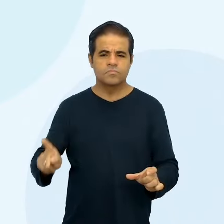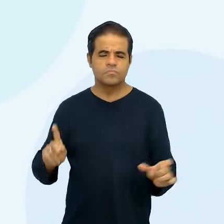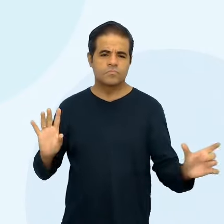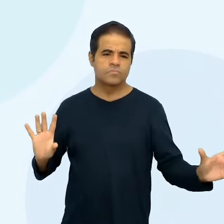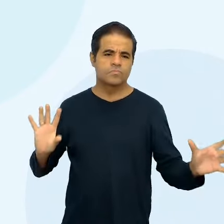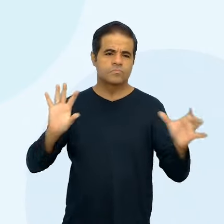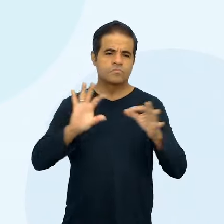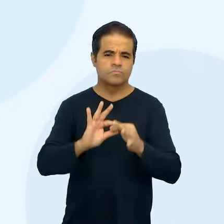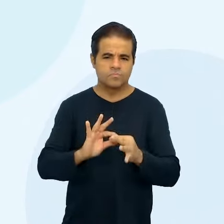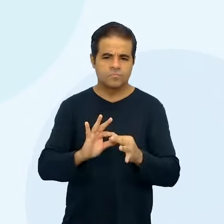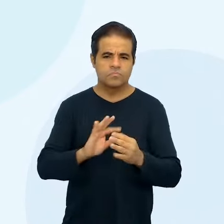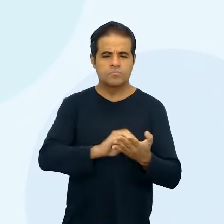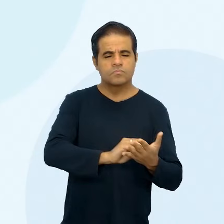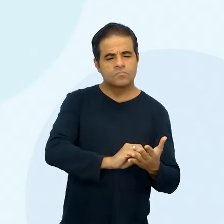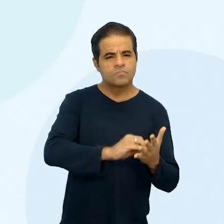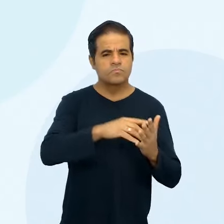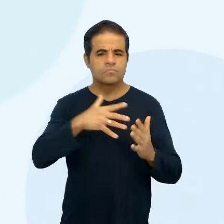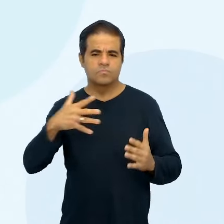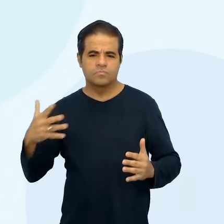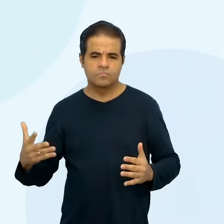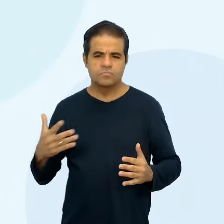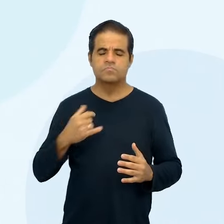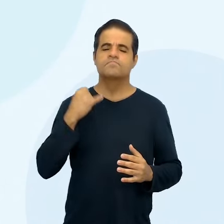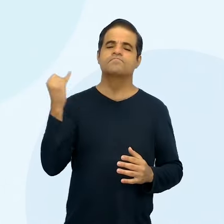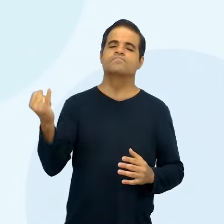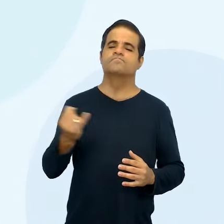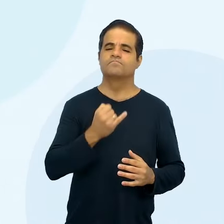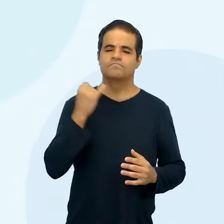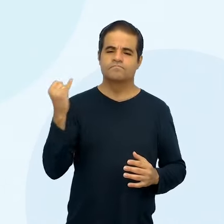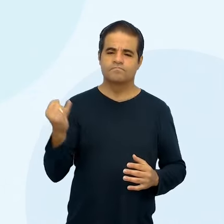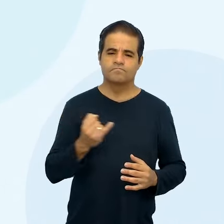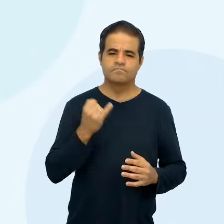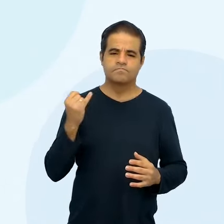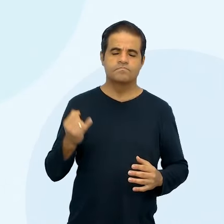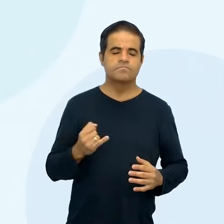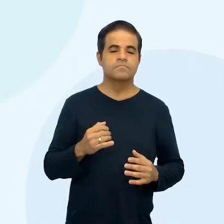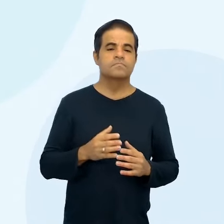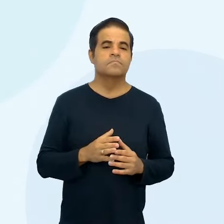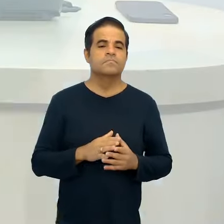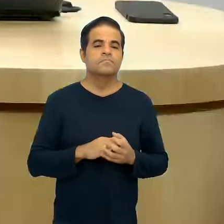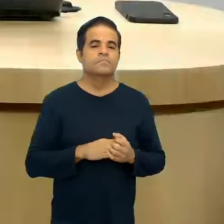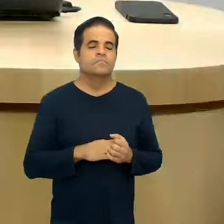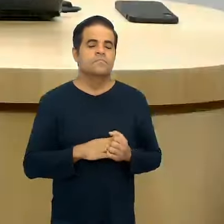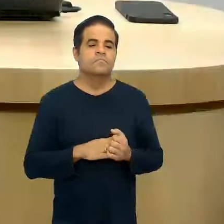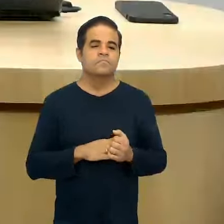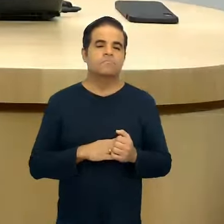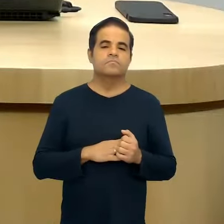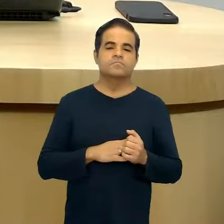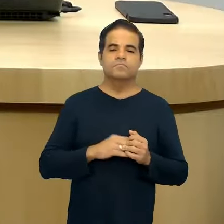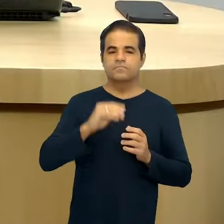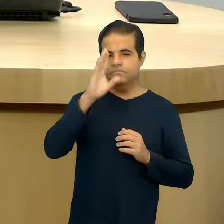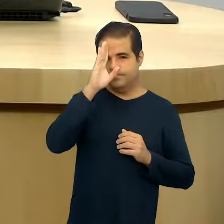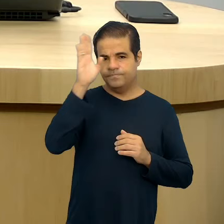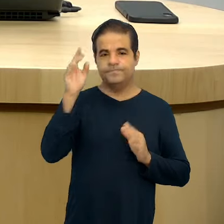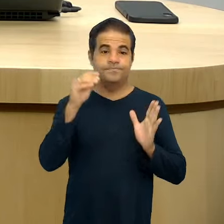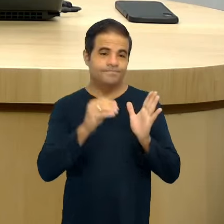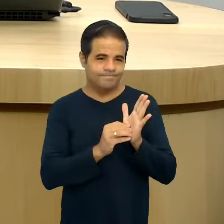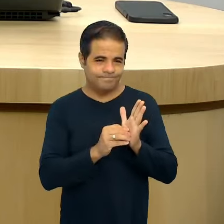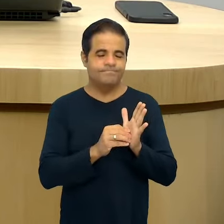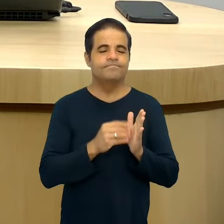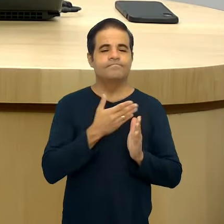nessa unidade curricular. Isso é muito importante, né, Gisele? Sim, é muito importante, e aí eu só queria fazer um destaque, eu já estou falando demais, né,